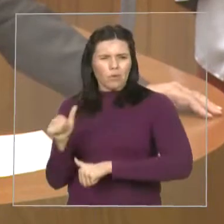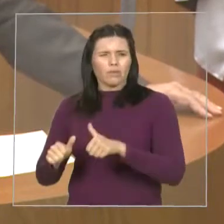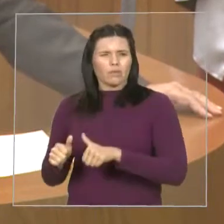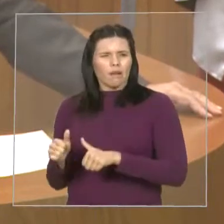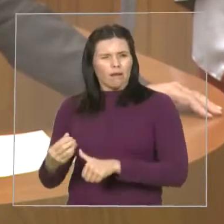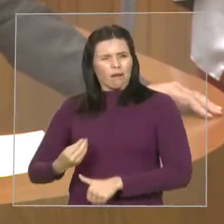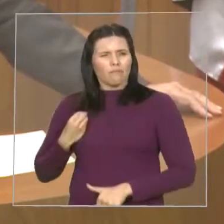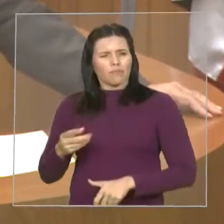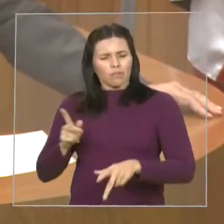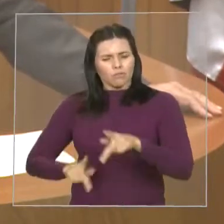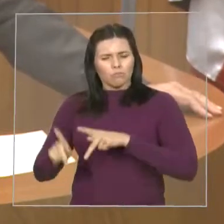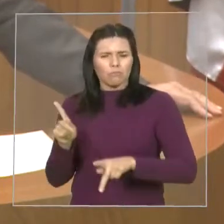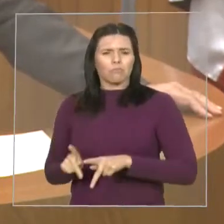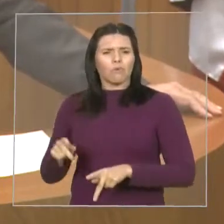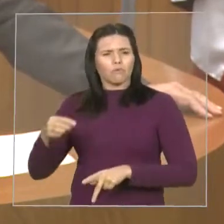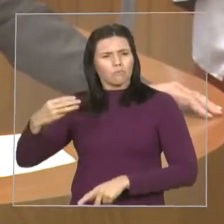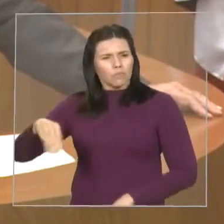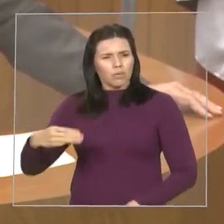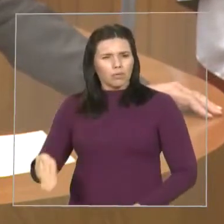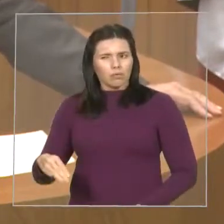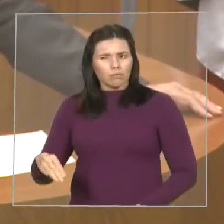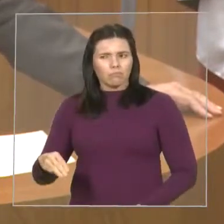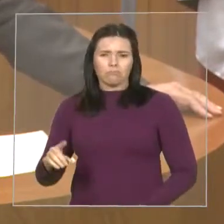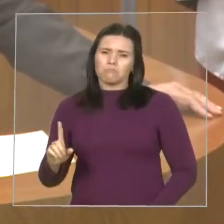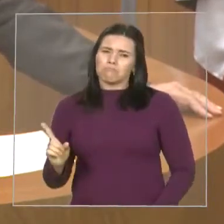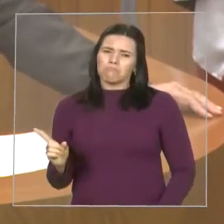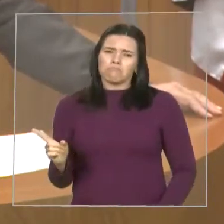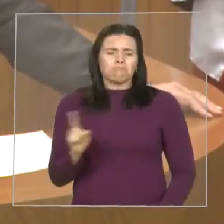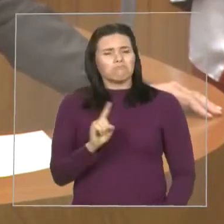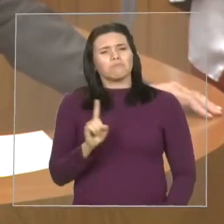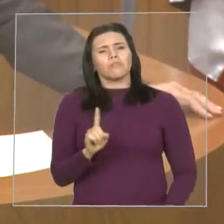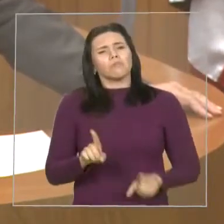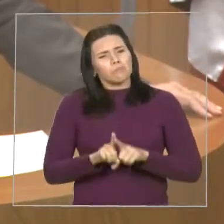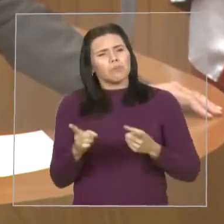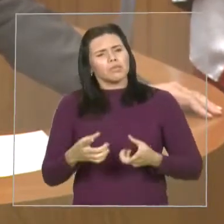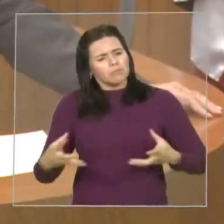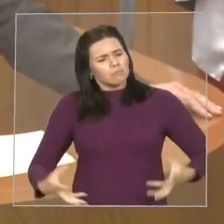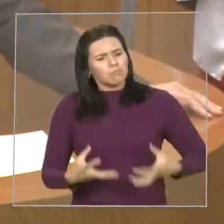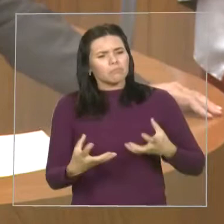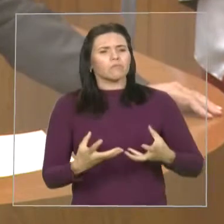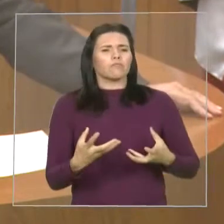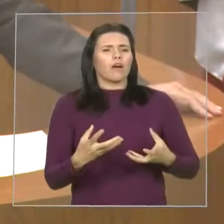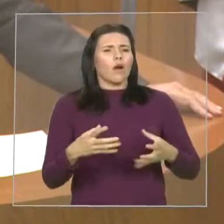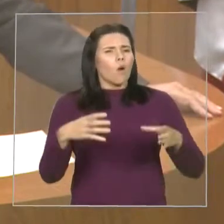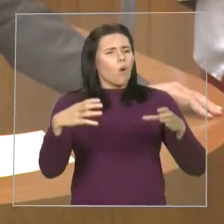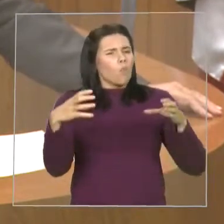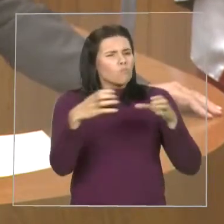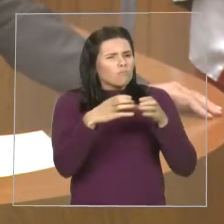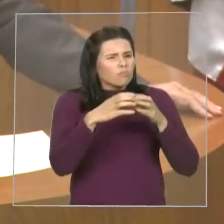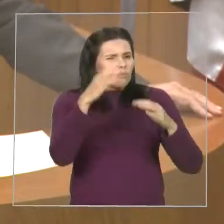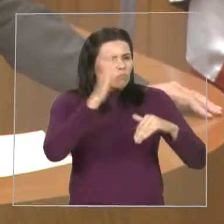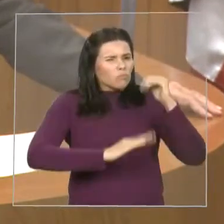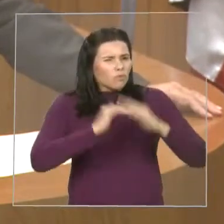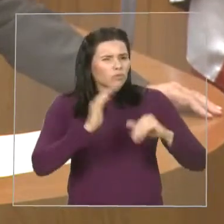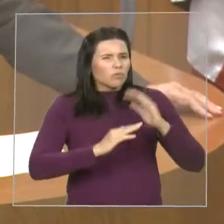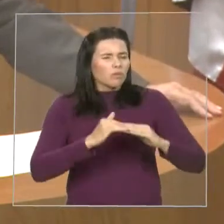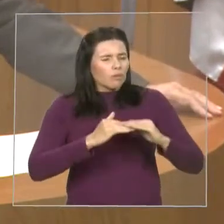categoria importante que faz o seu trabalho e arrisca a sua vida. Então, eu sou a favor. São pequenas